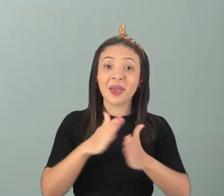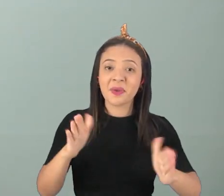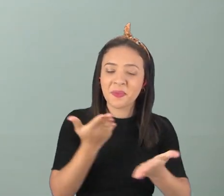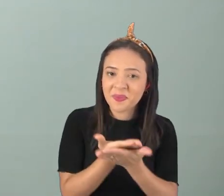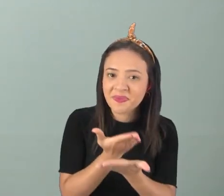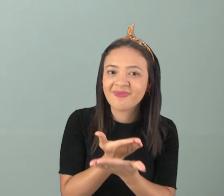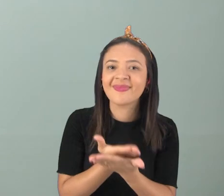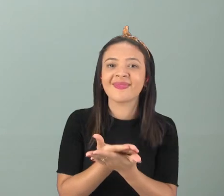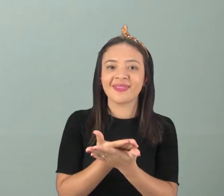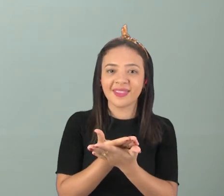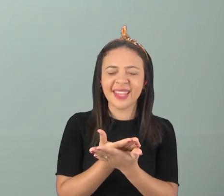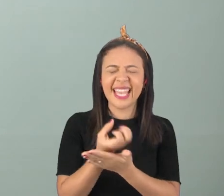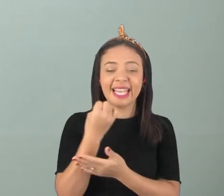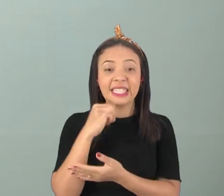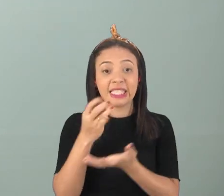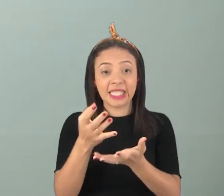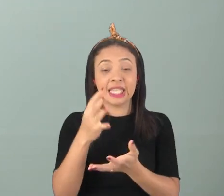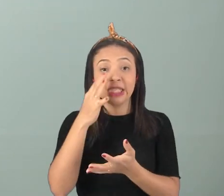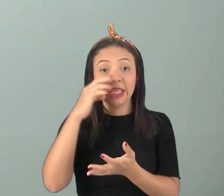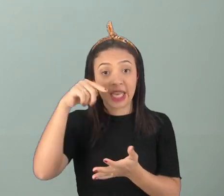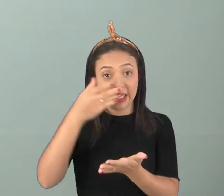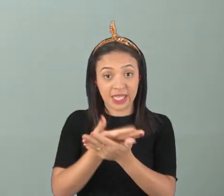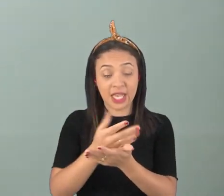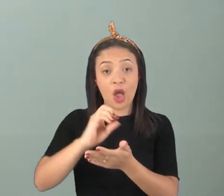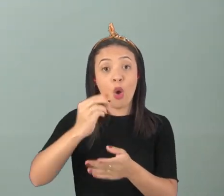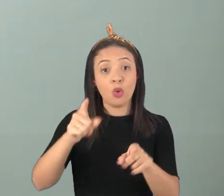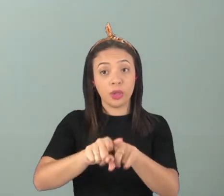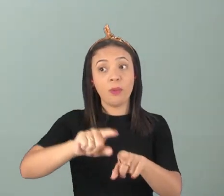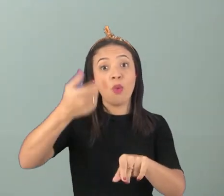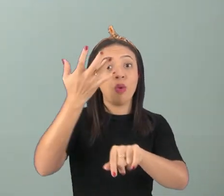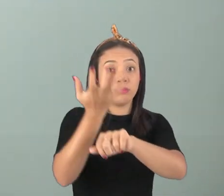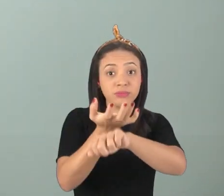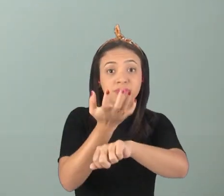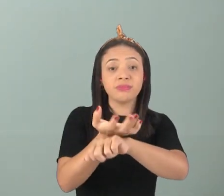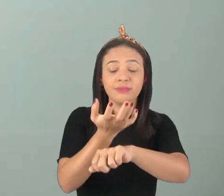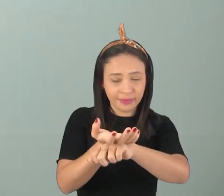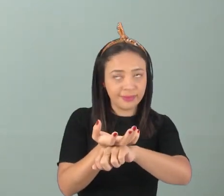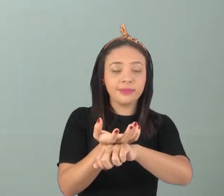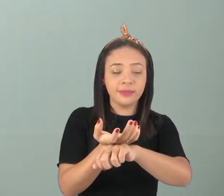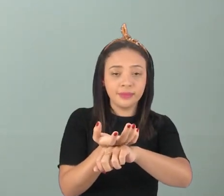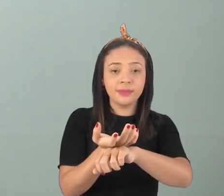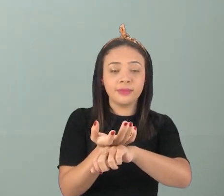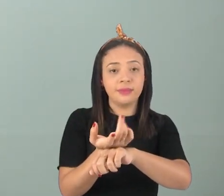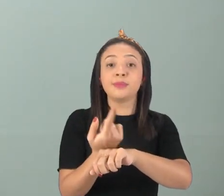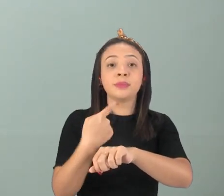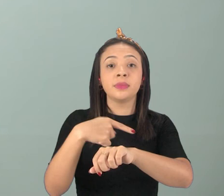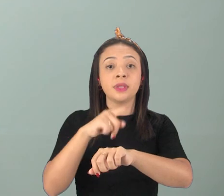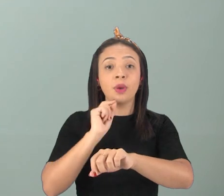a nossa aula de hoje. Se você quiser acessá-la ou qualquer outro componente curricular,